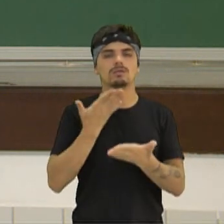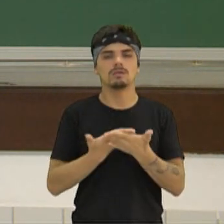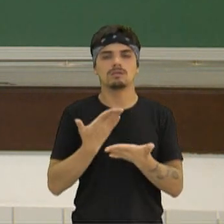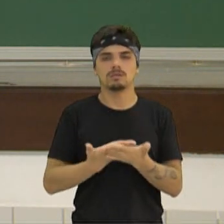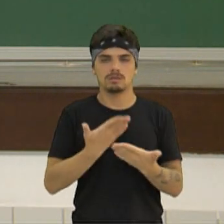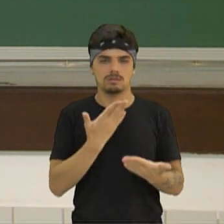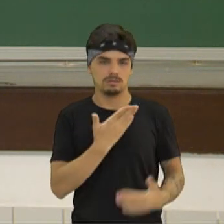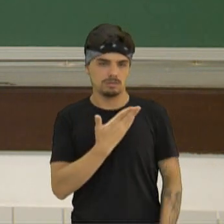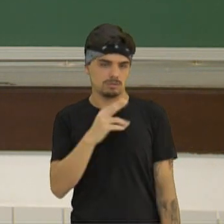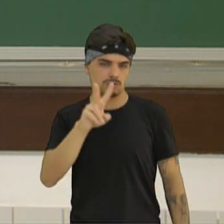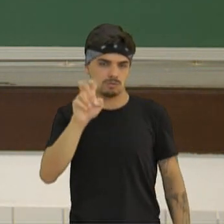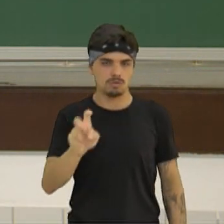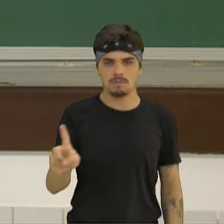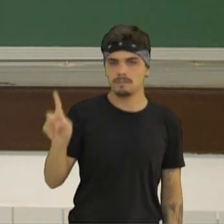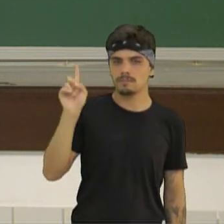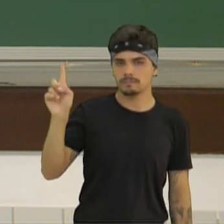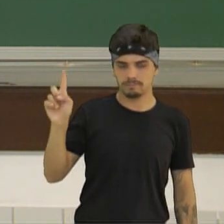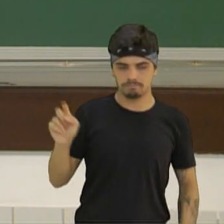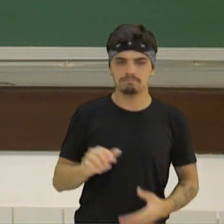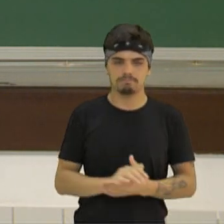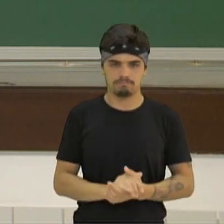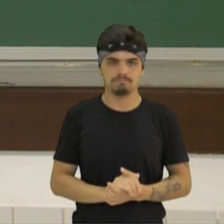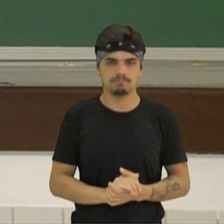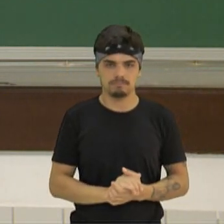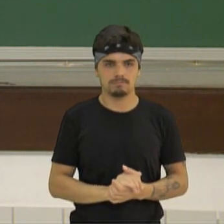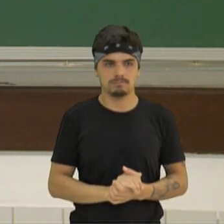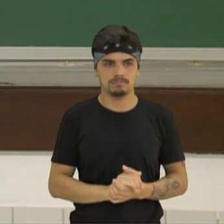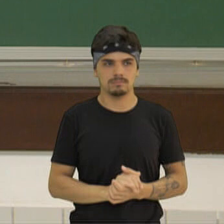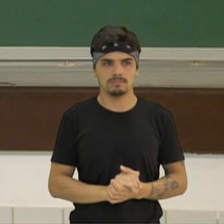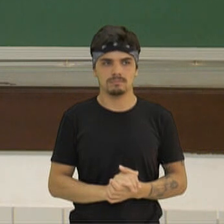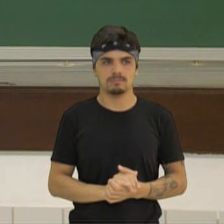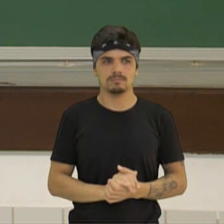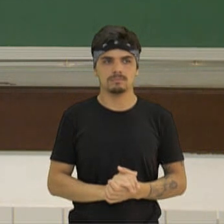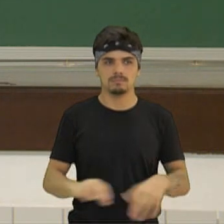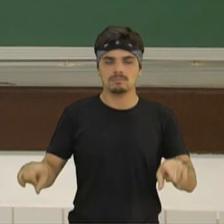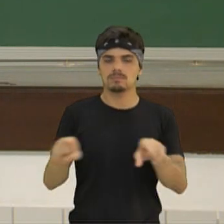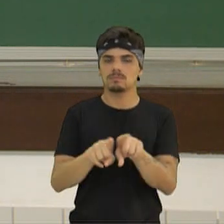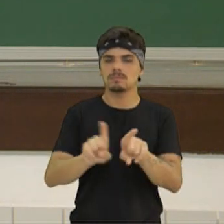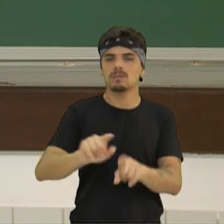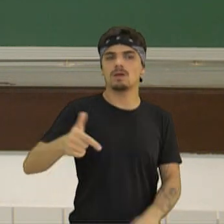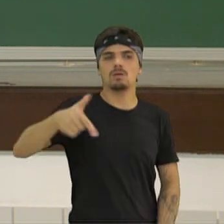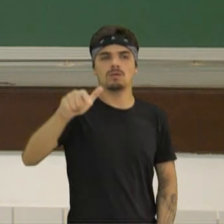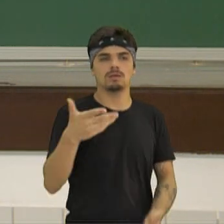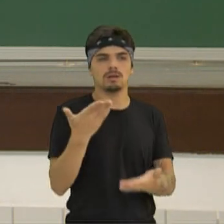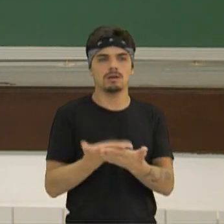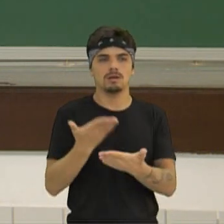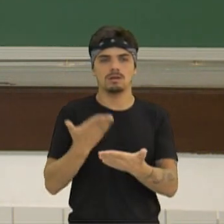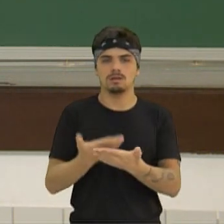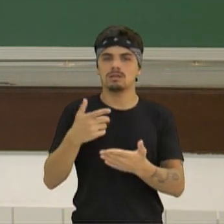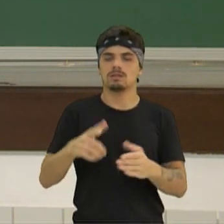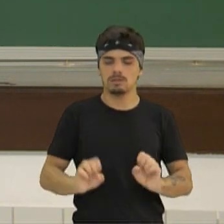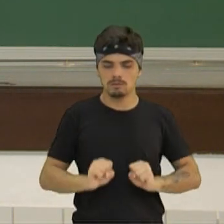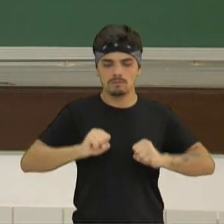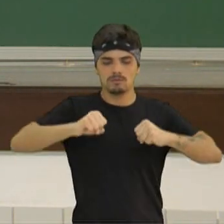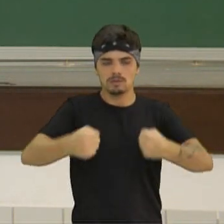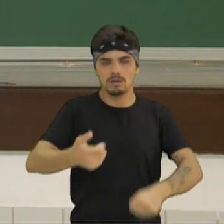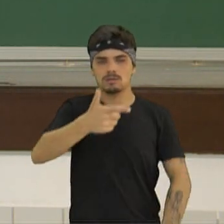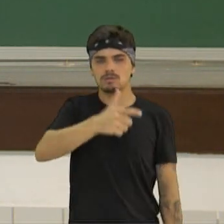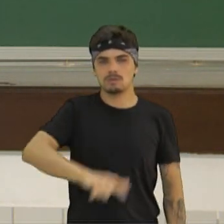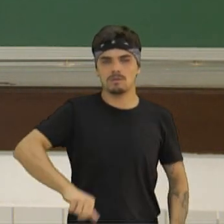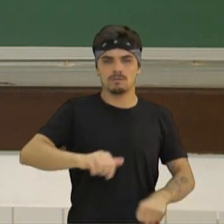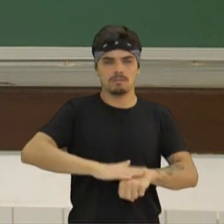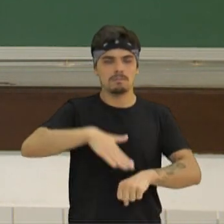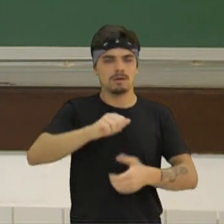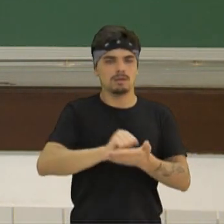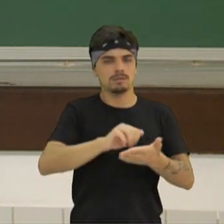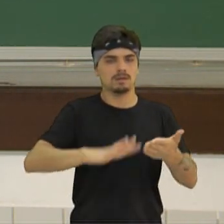estudamos essa relação trigonométrica fundamental, tá? Na próxima aula a gente vai reforçar mais exercícios,